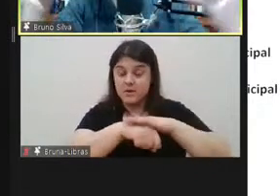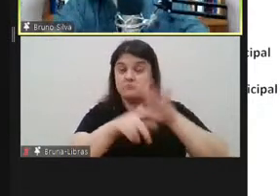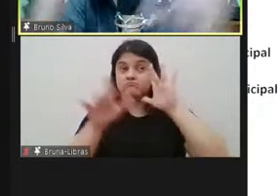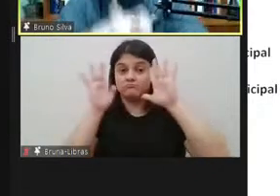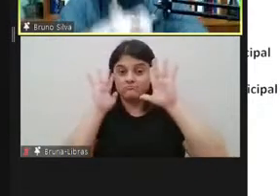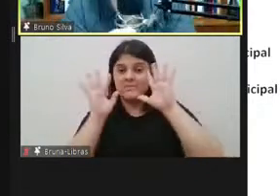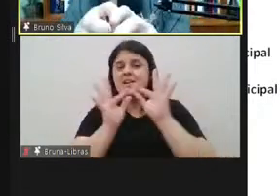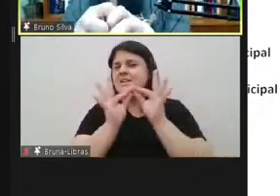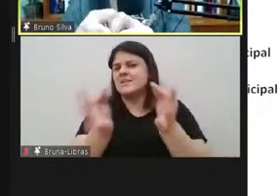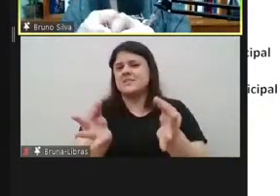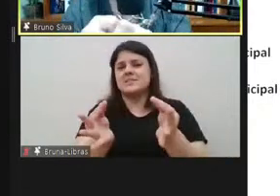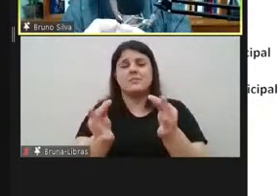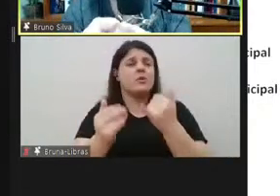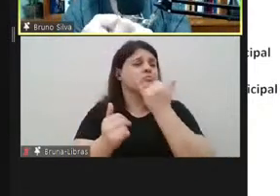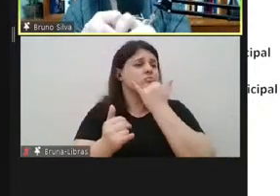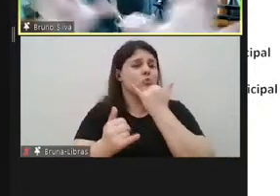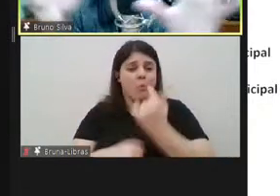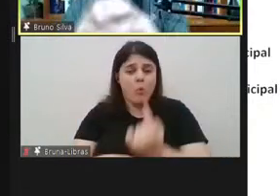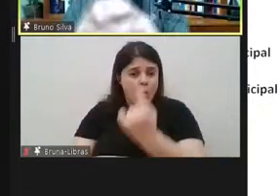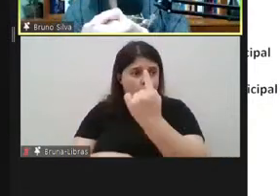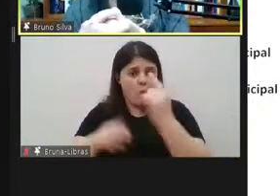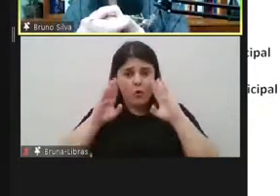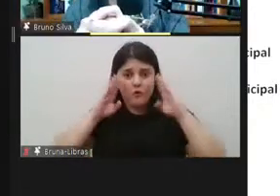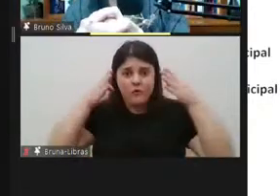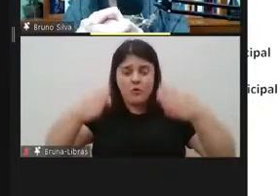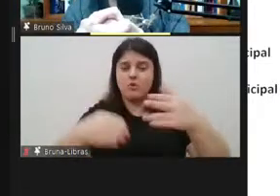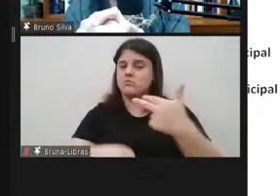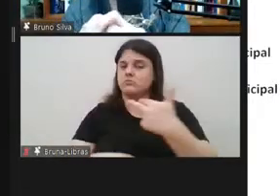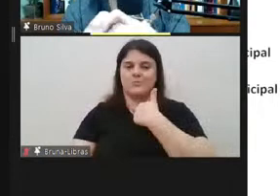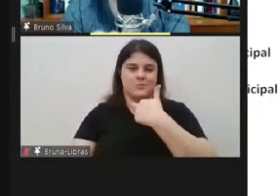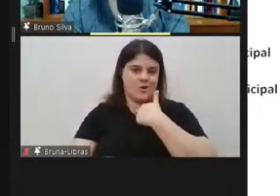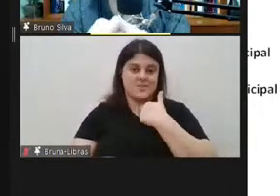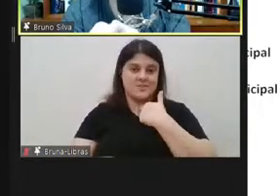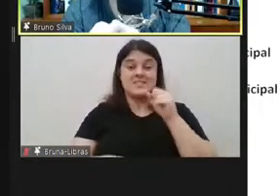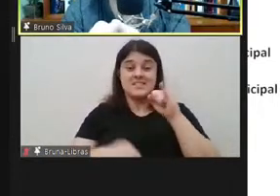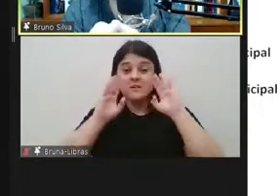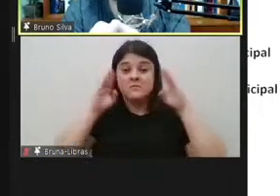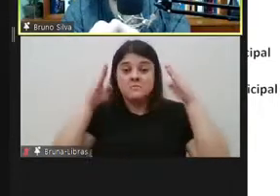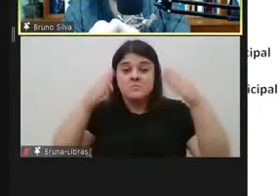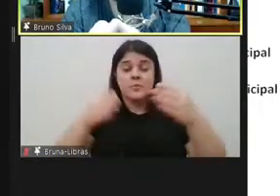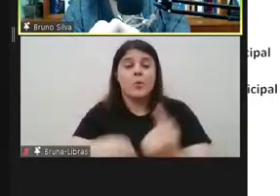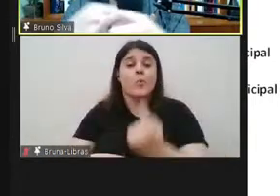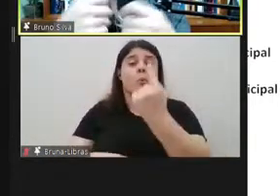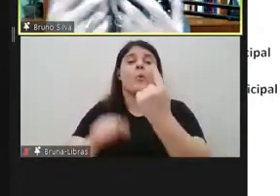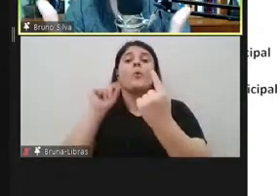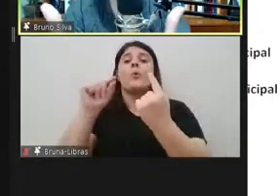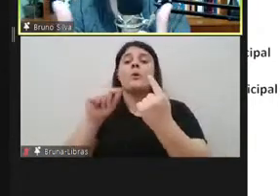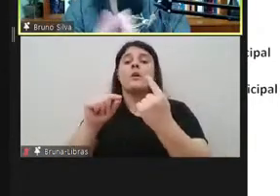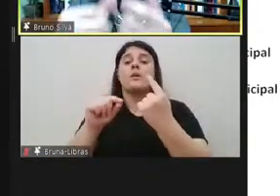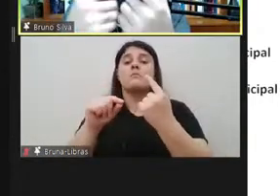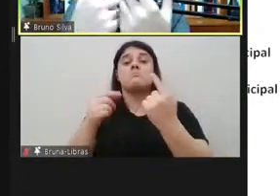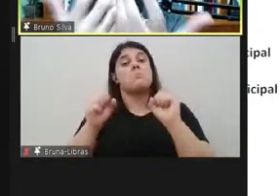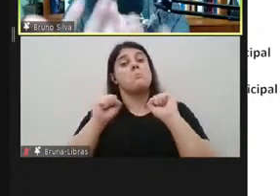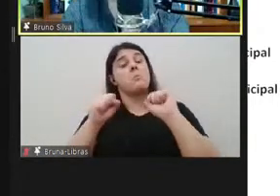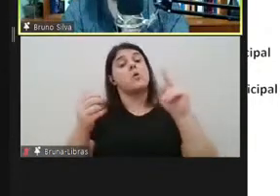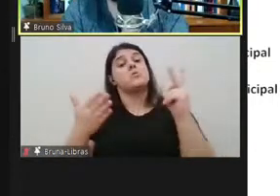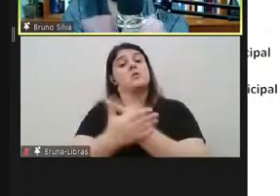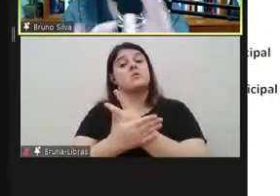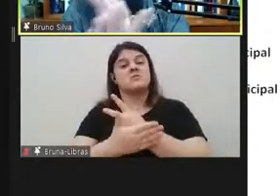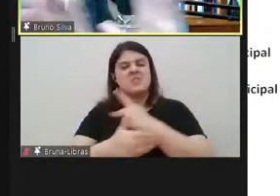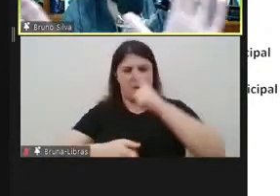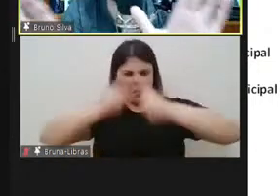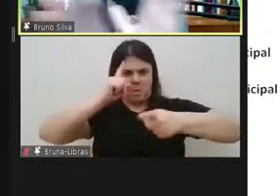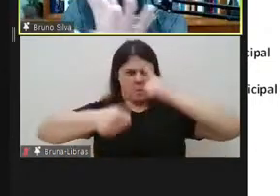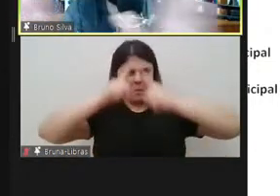a ideia simples não dá para concentrar tudo num só porque se concentrar tudo só você vai ter inevitavelmente o que uma possibilidade muito grande